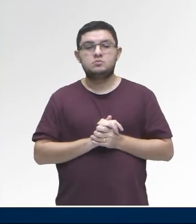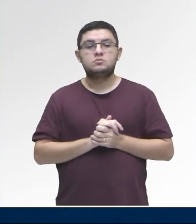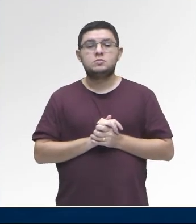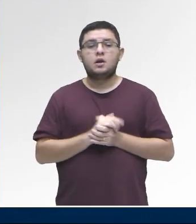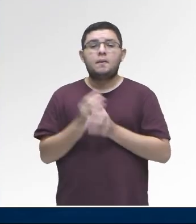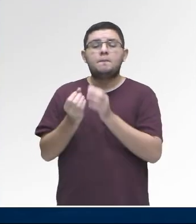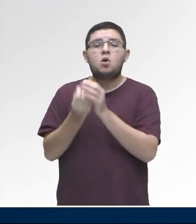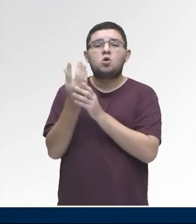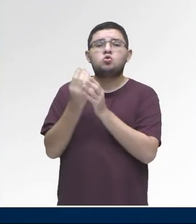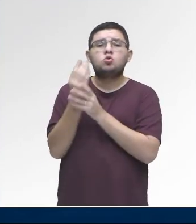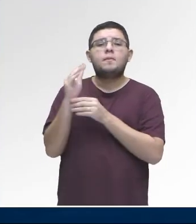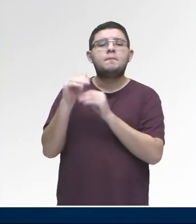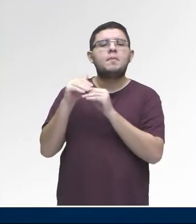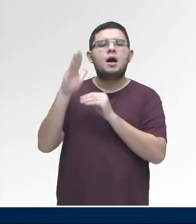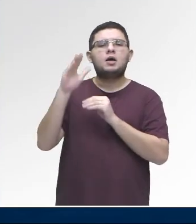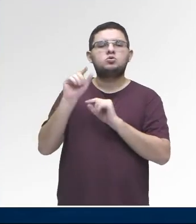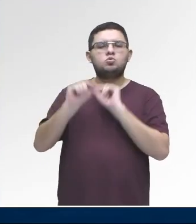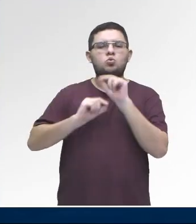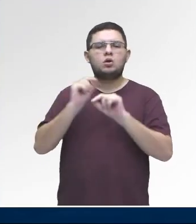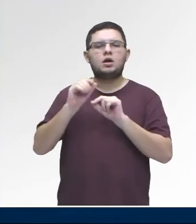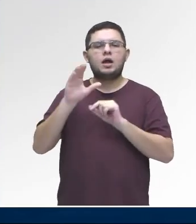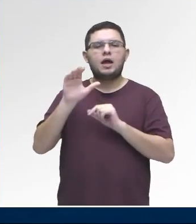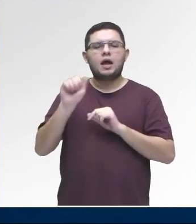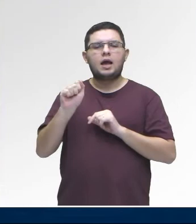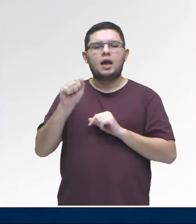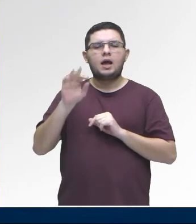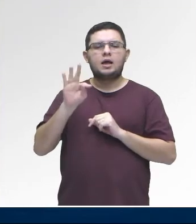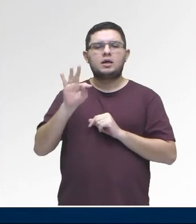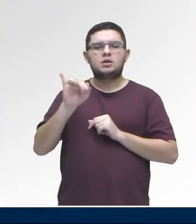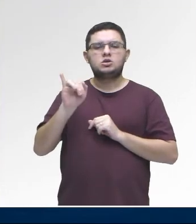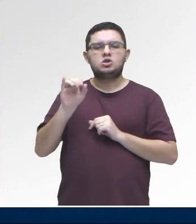produz mais cátions